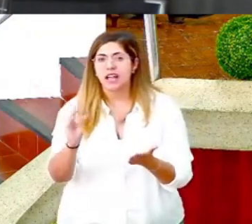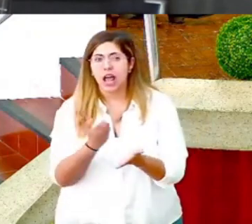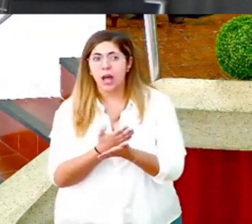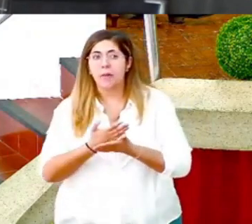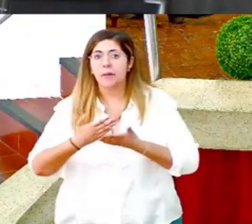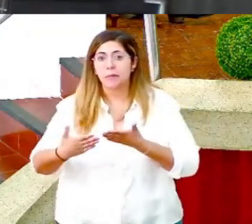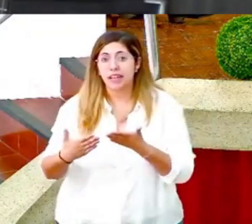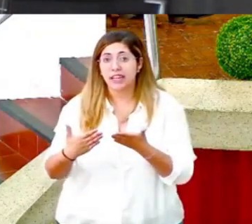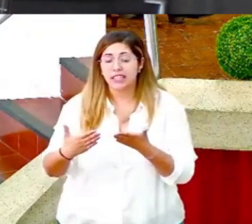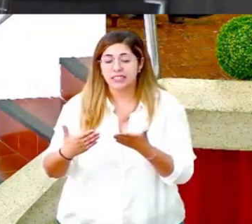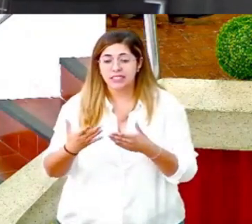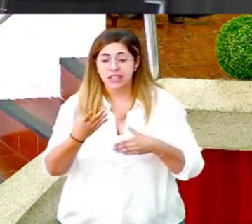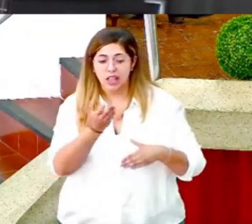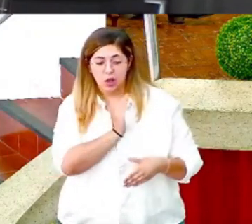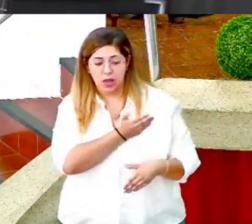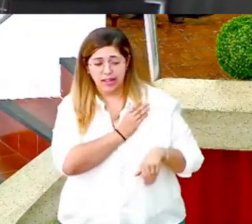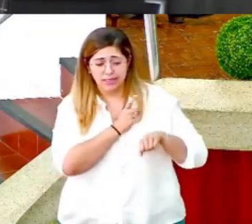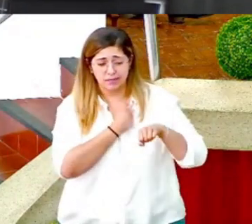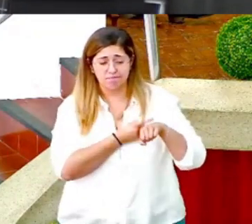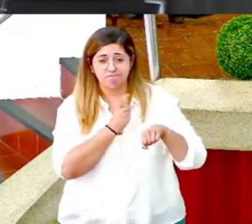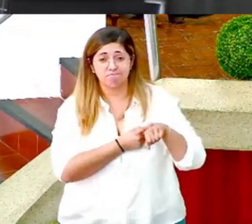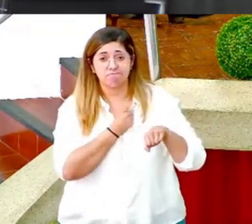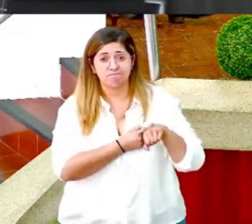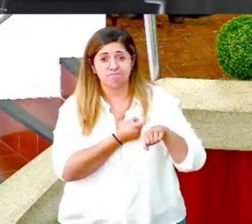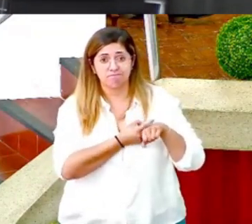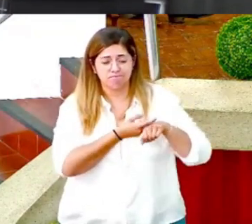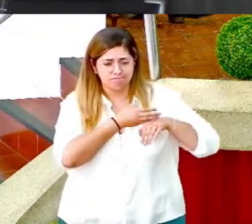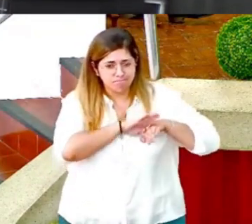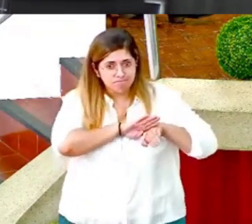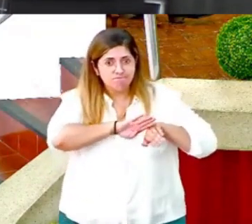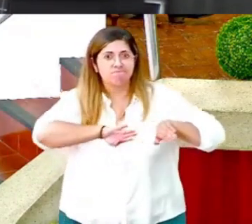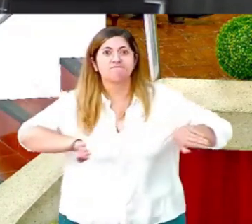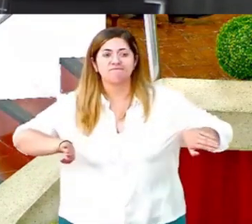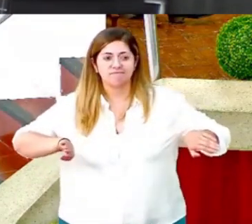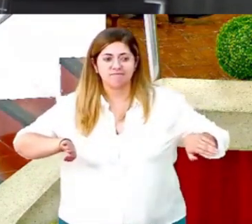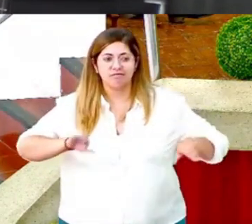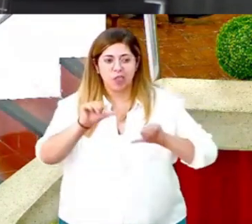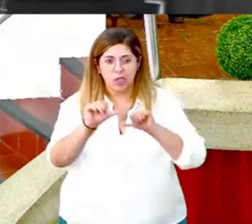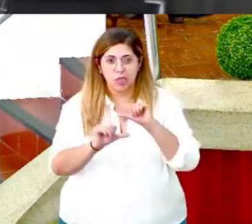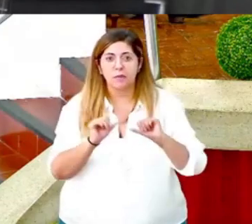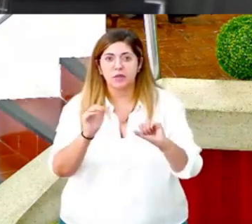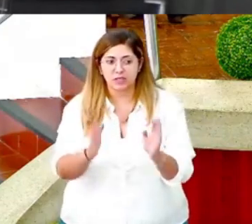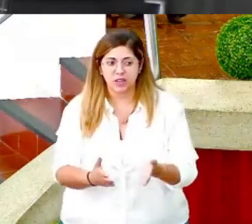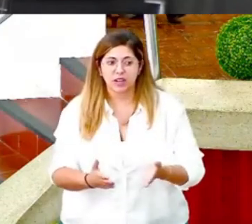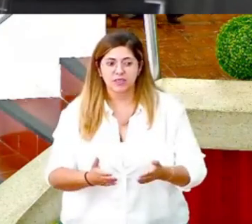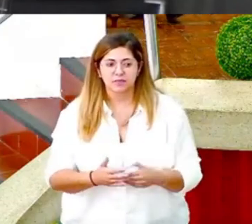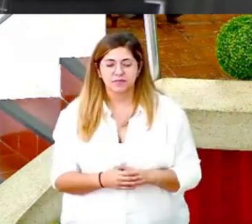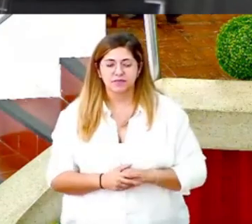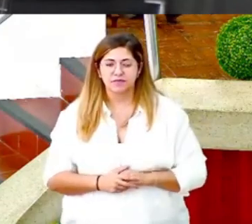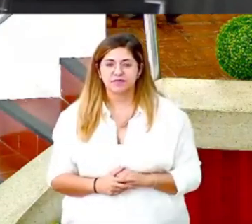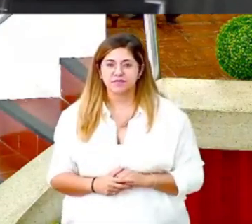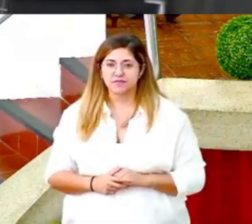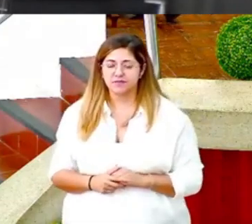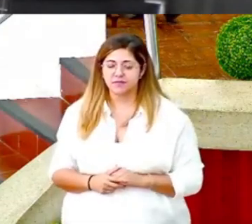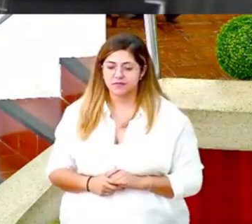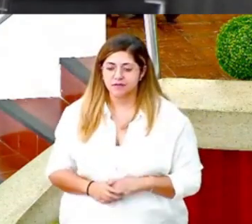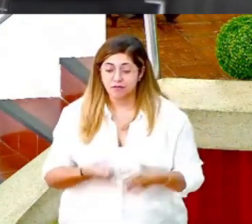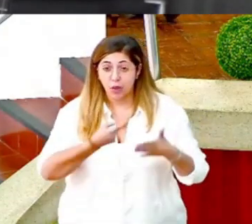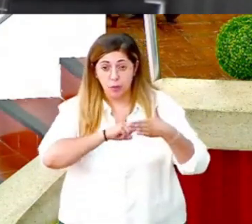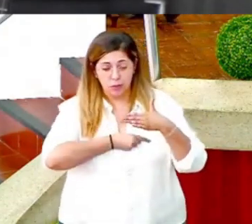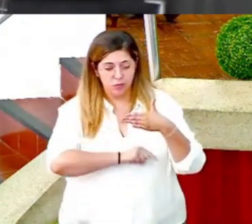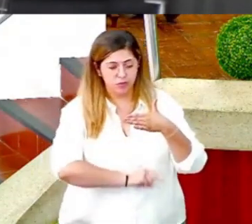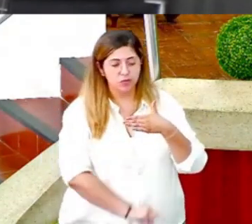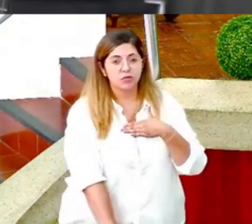que está protegendo o nosso coração, quando a palavra chegou tão dentro, que latejou dentro